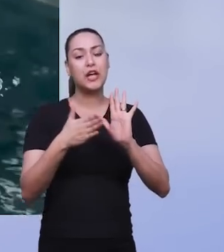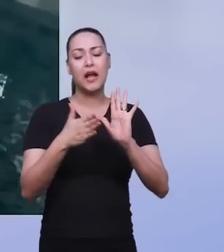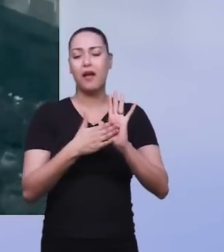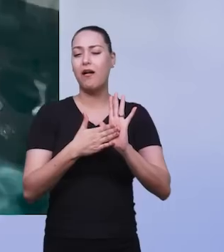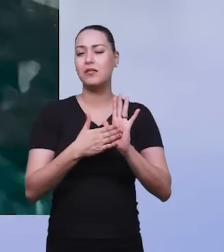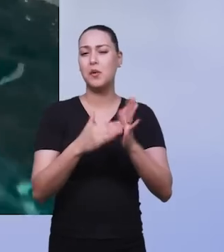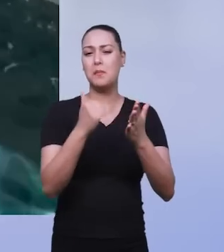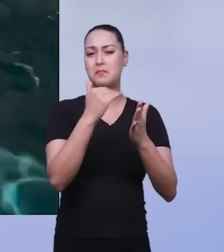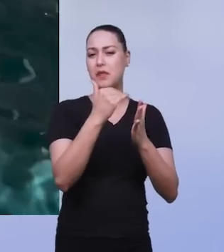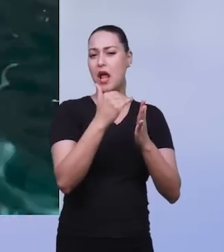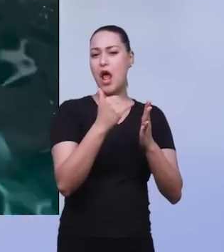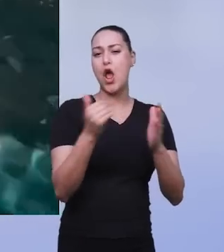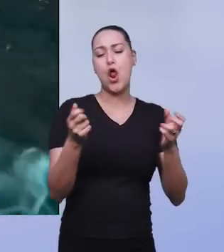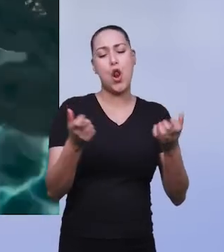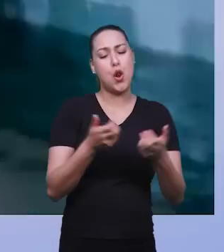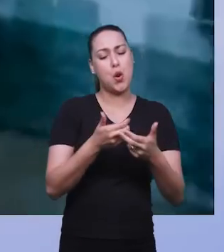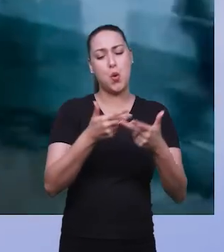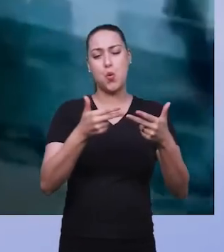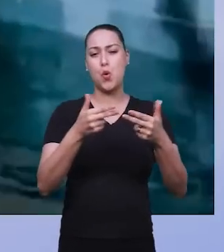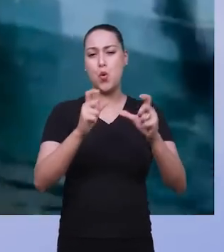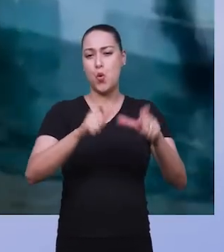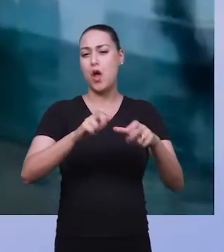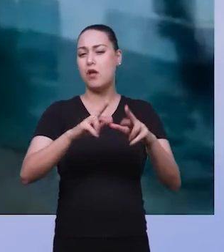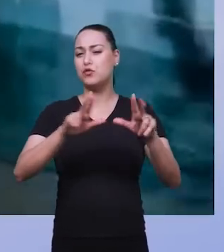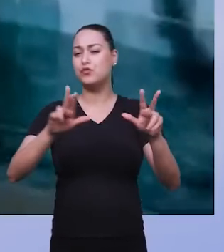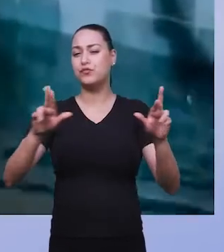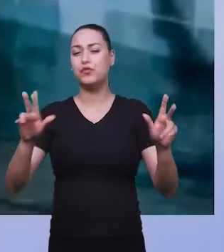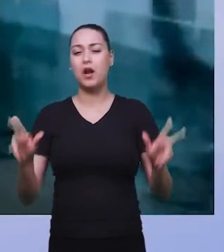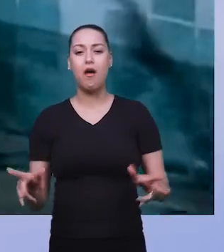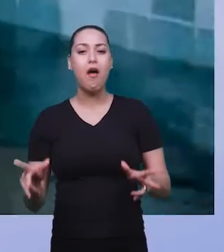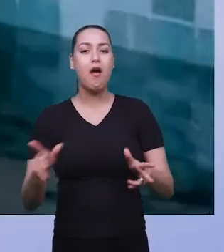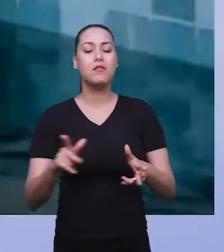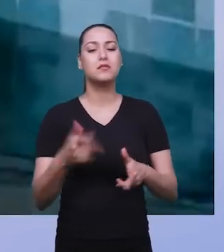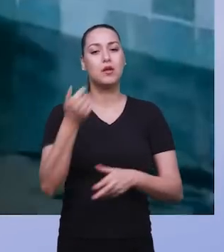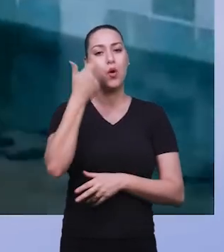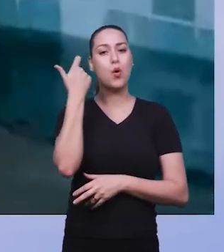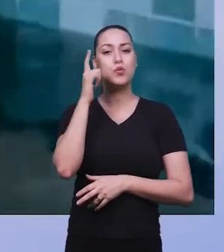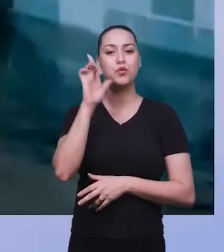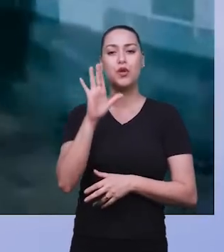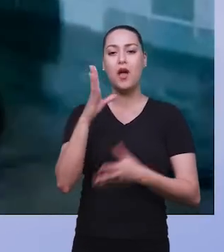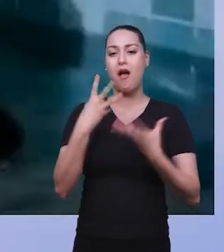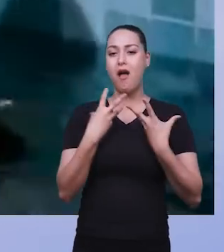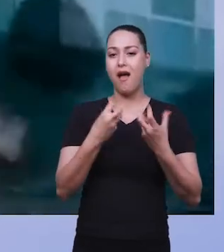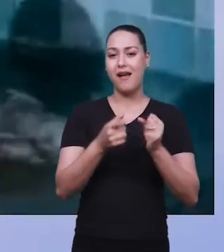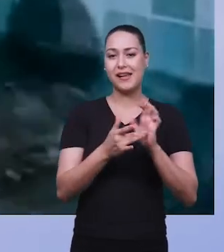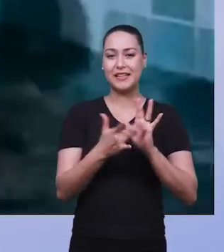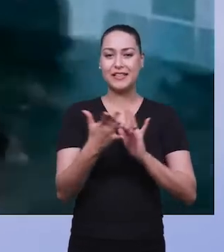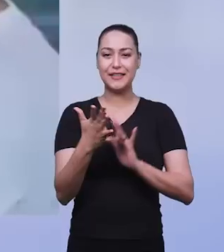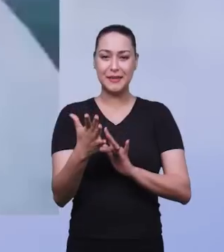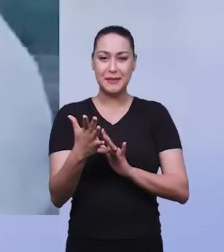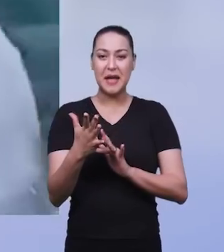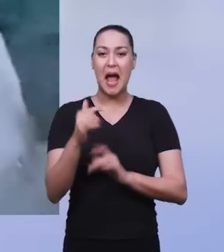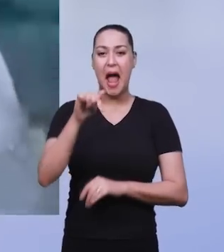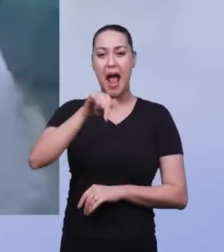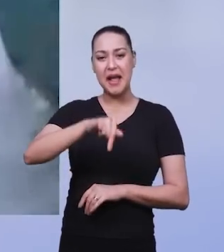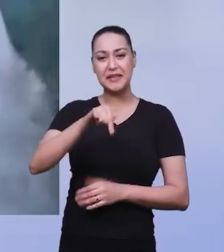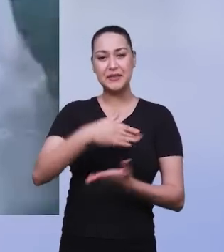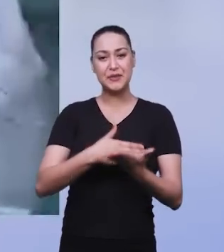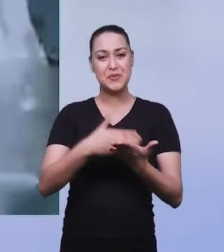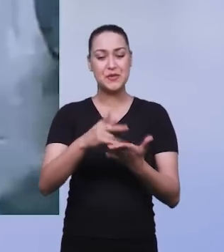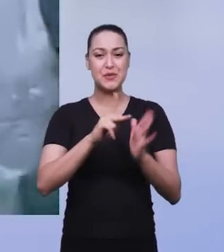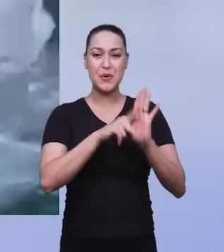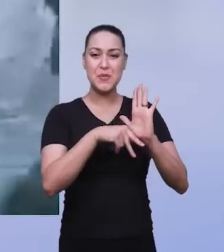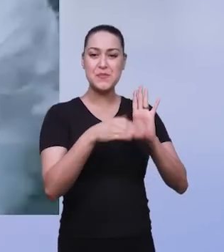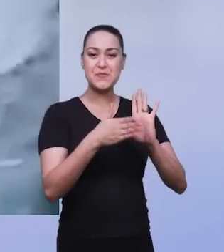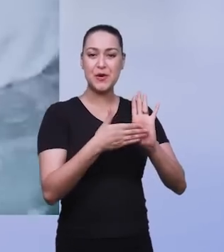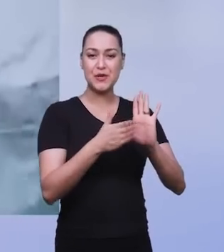do Jacu, vidas que, do Projeto Escaleta, frutos do Projeto Escaleta, que se iniciou aqui em Açailândia. O Senhor tem dado uma